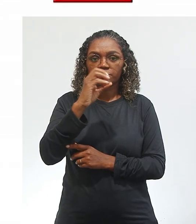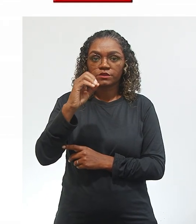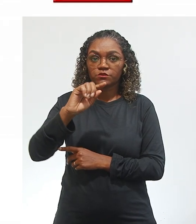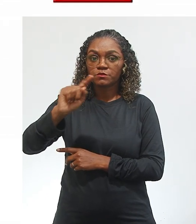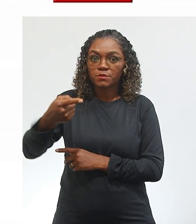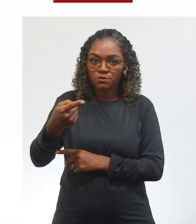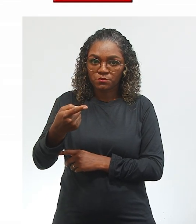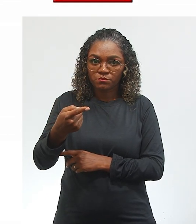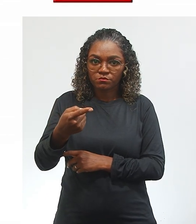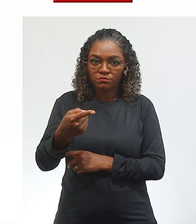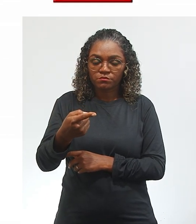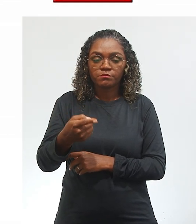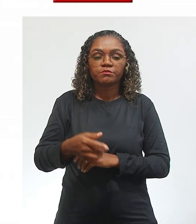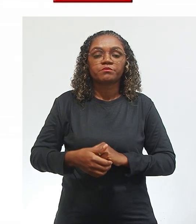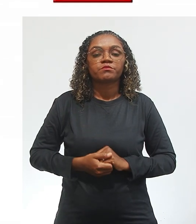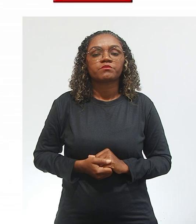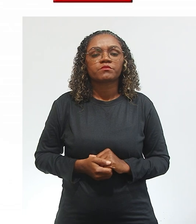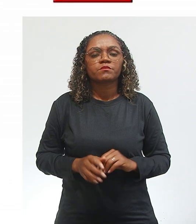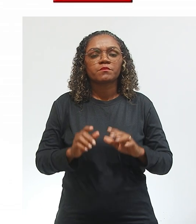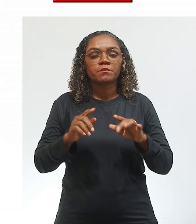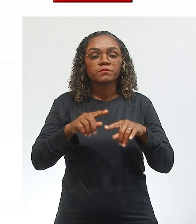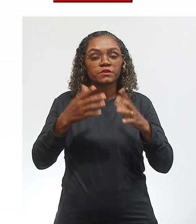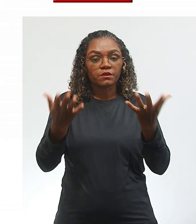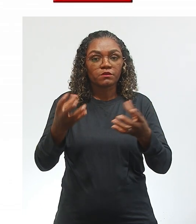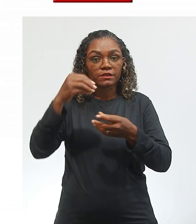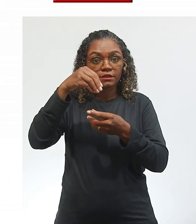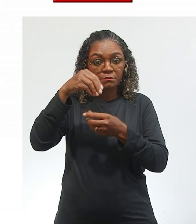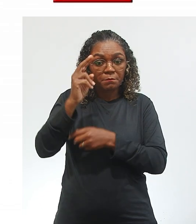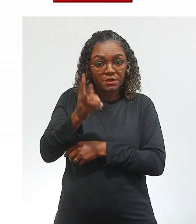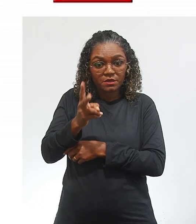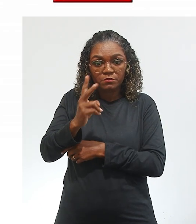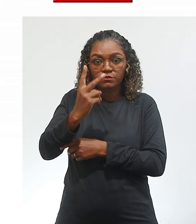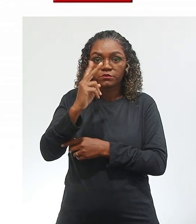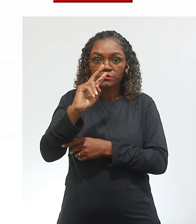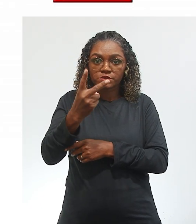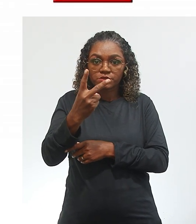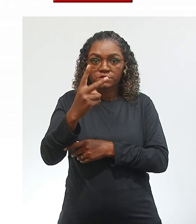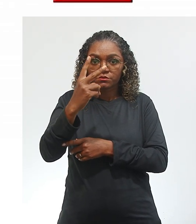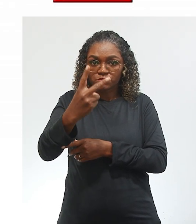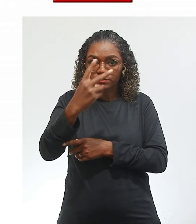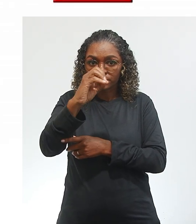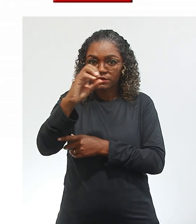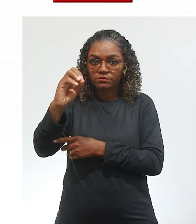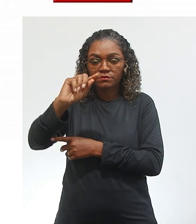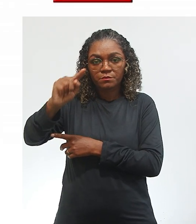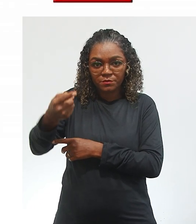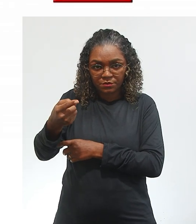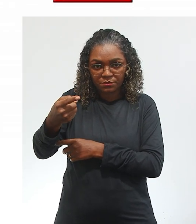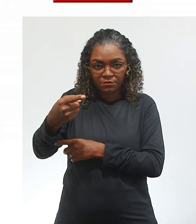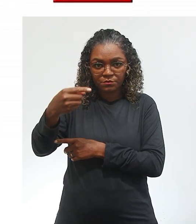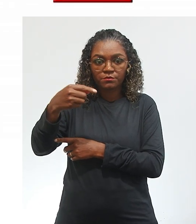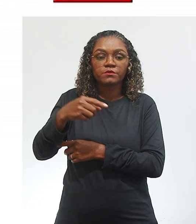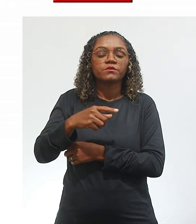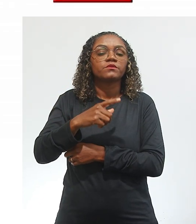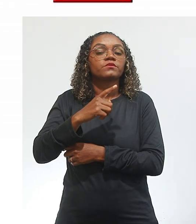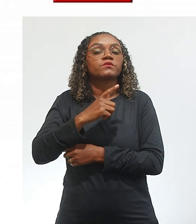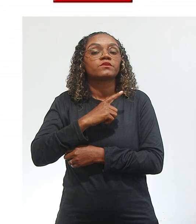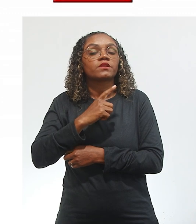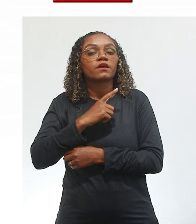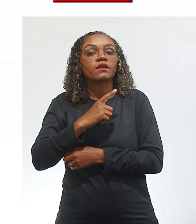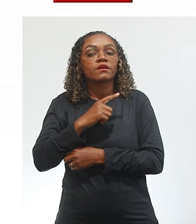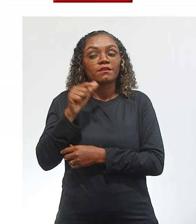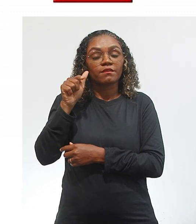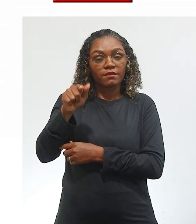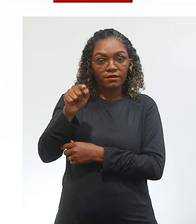200 mil, que é o que eles dão. Aí ele falou assim, desses 200 mil, que é o que foi, né, integralizado, dizia capital subscrito 200 mil,